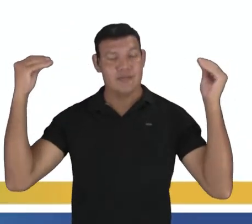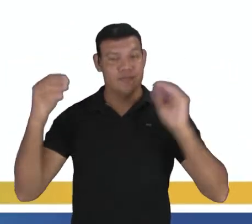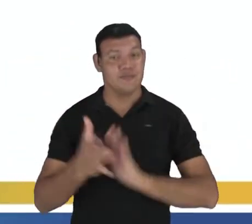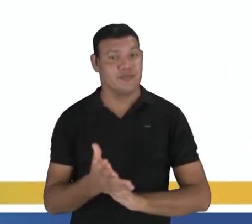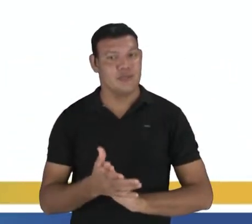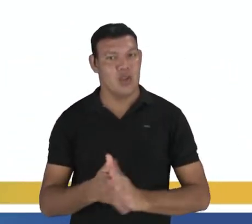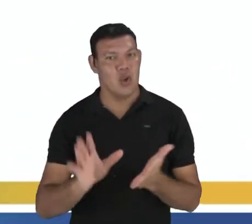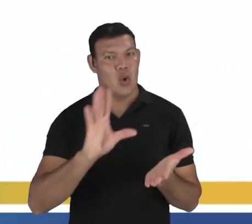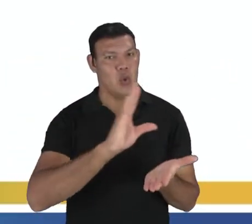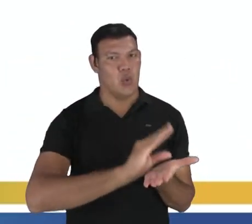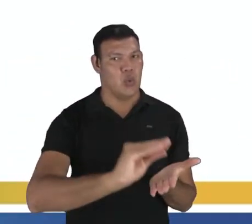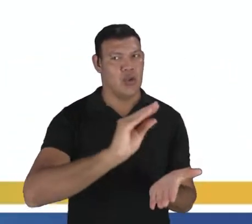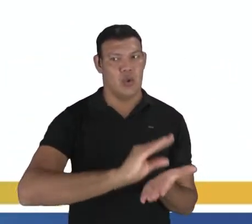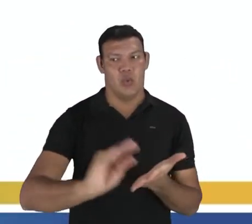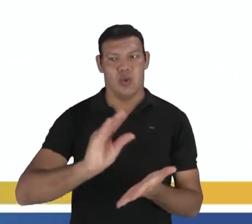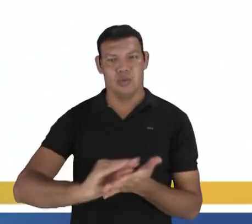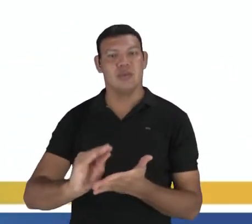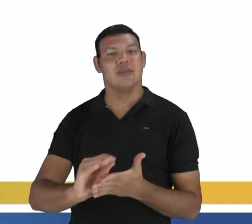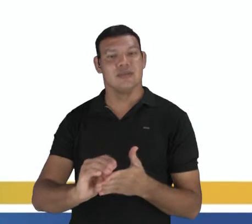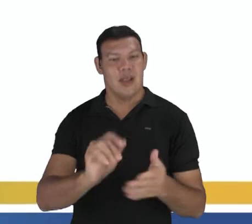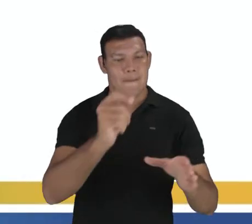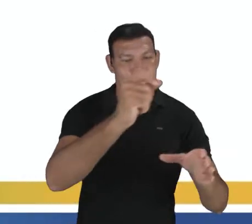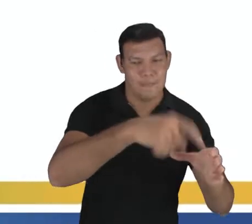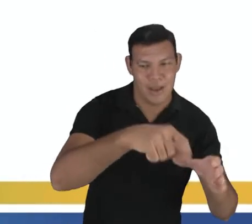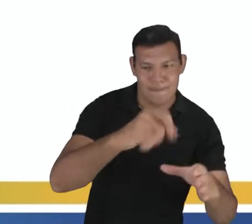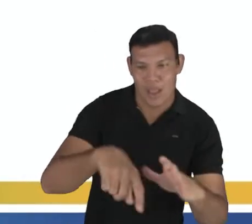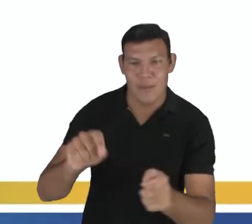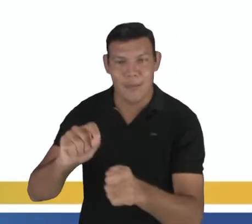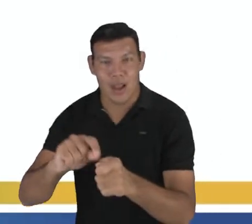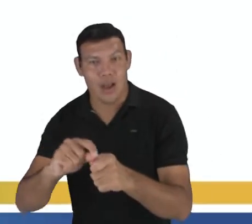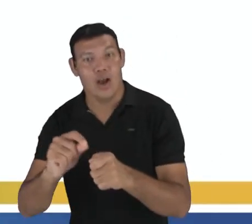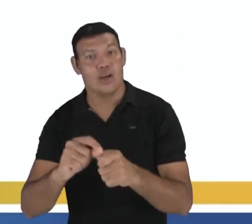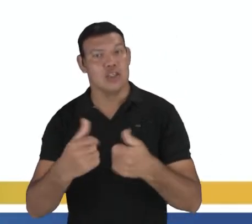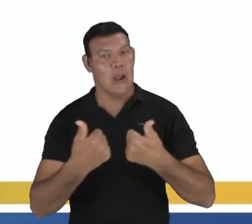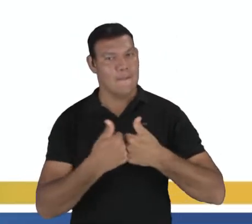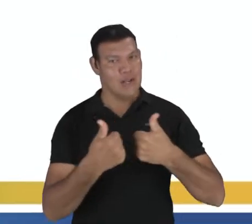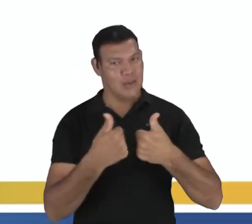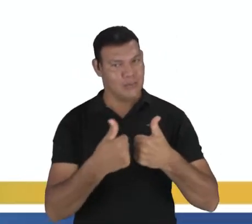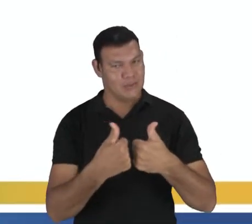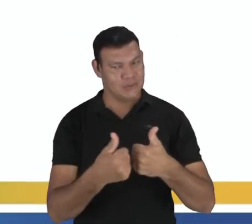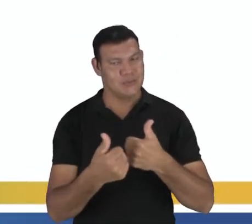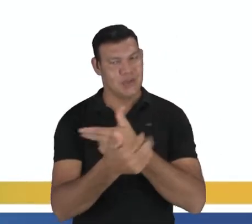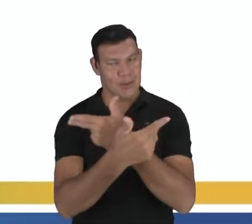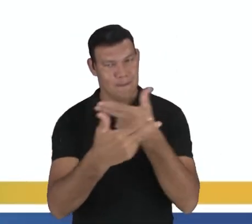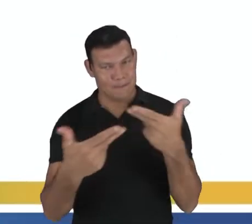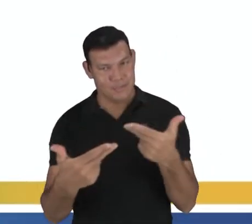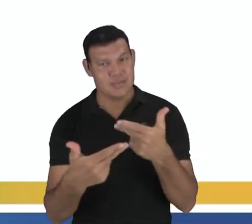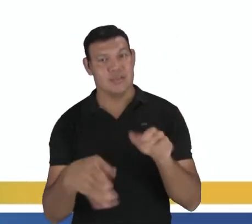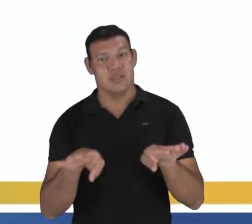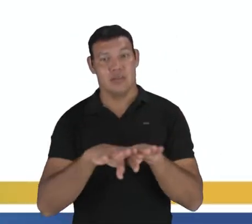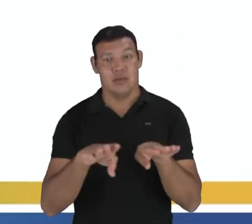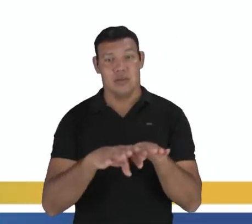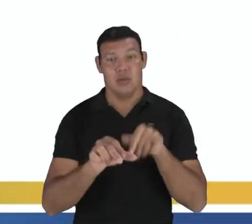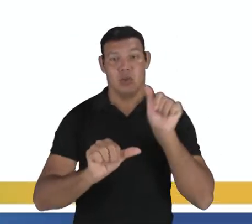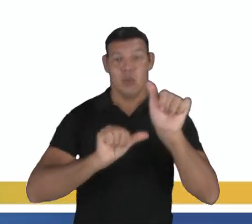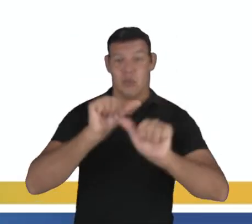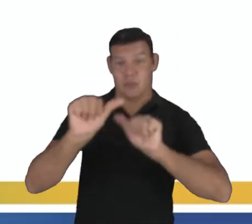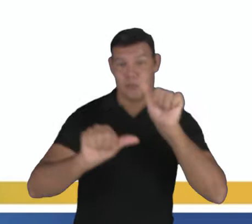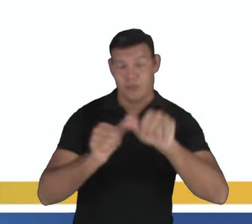o financiamento, né, para essa produção, né? O transporte, o refino e